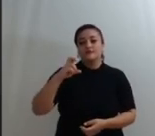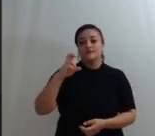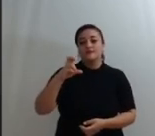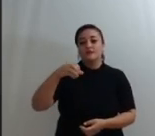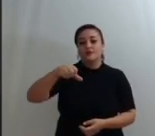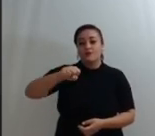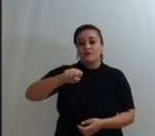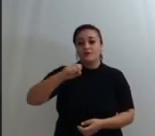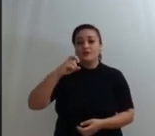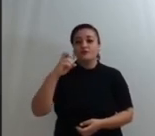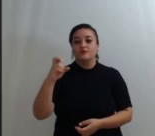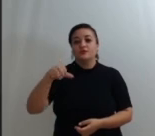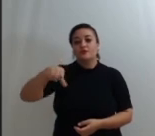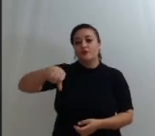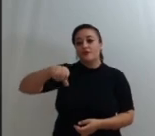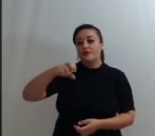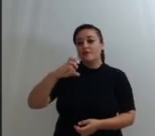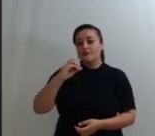585905.